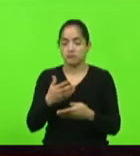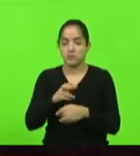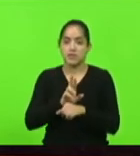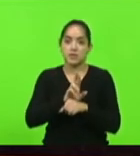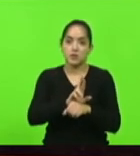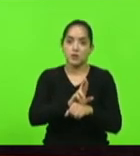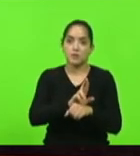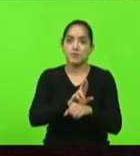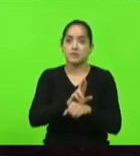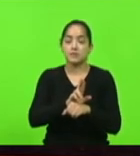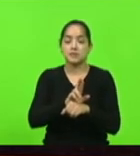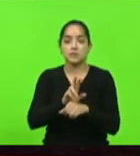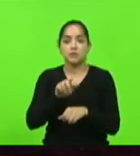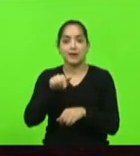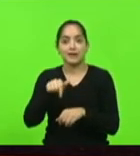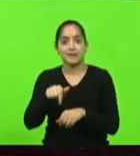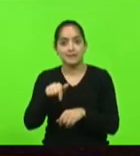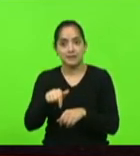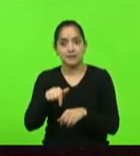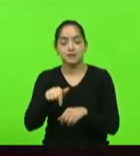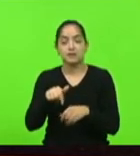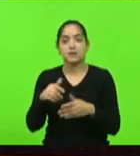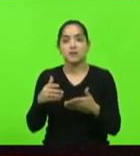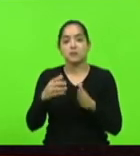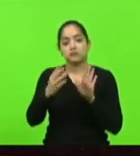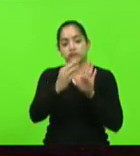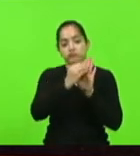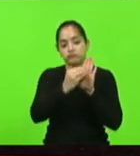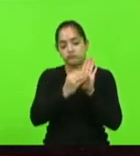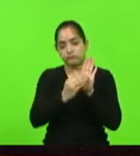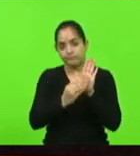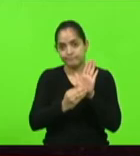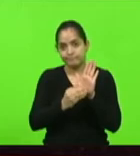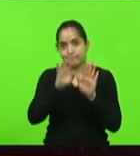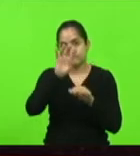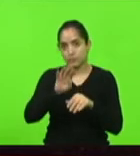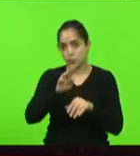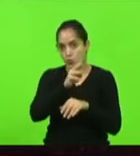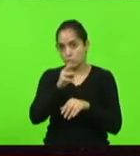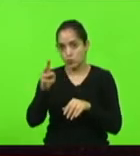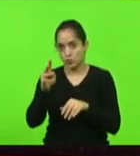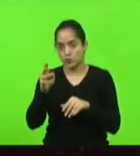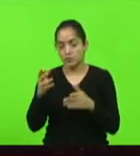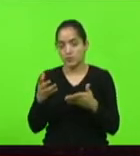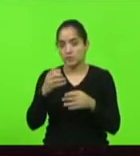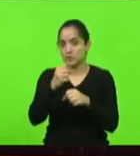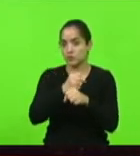Assembleia, pudessem ser incluídas num cronograma de obras,